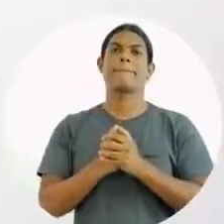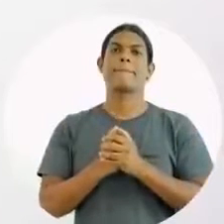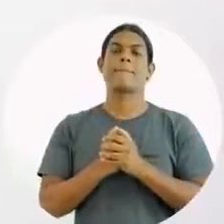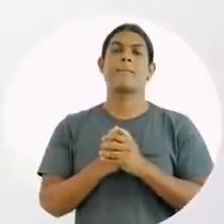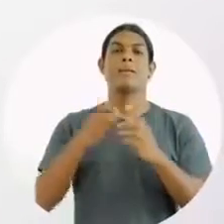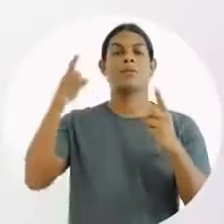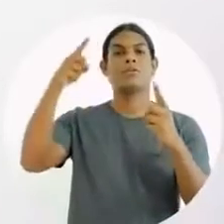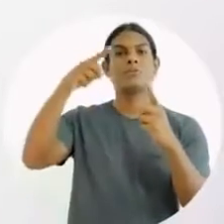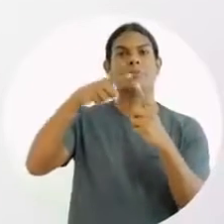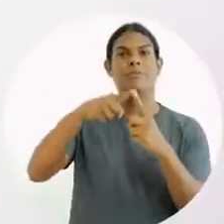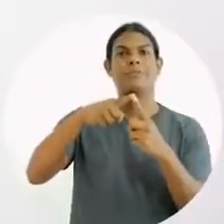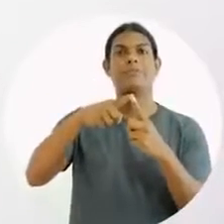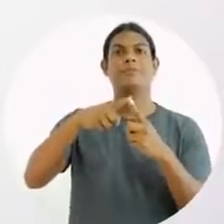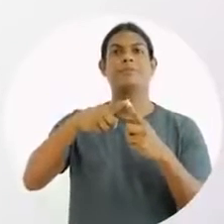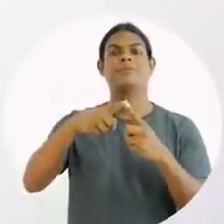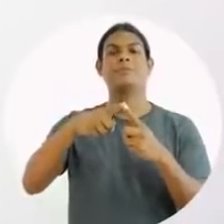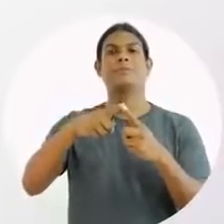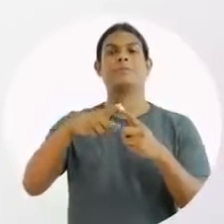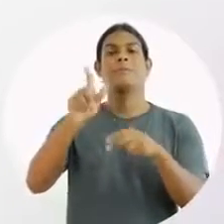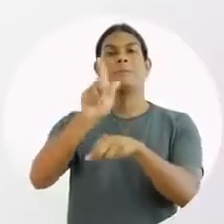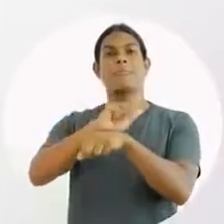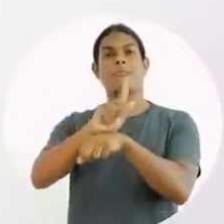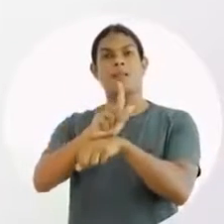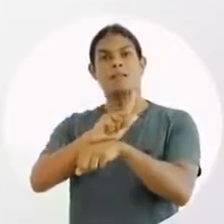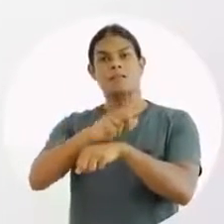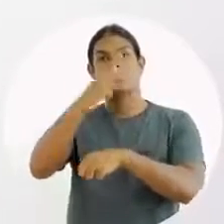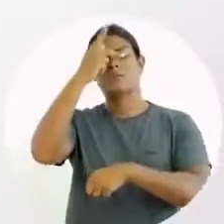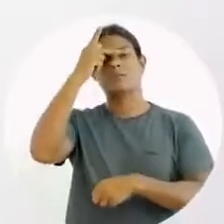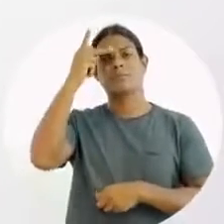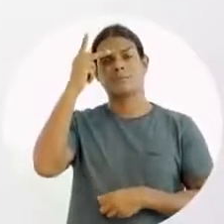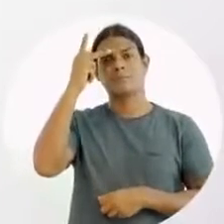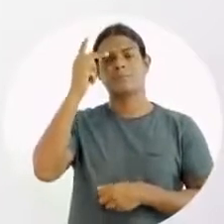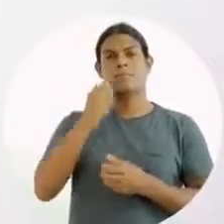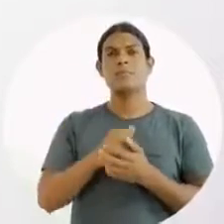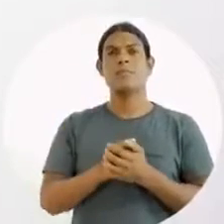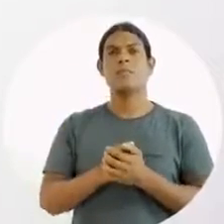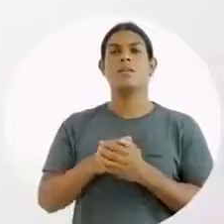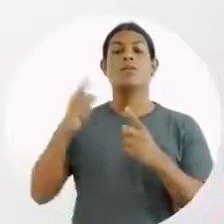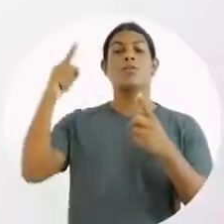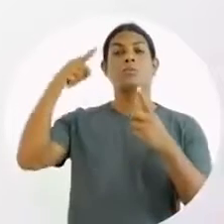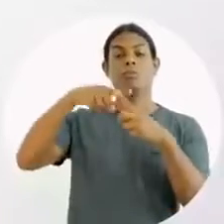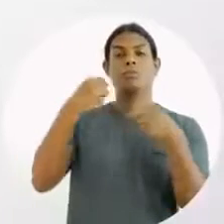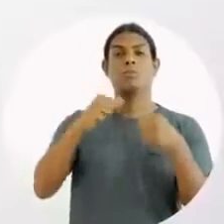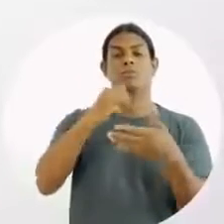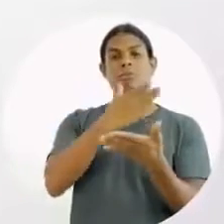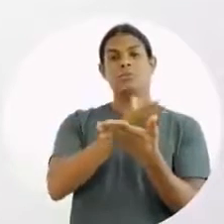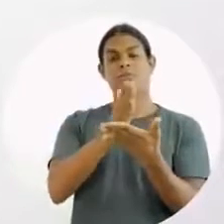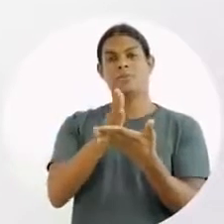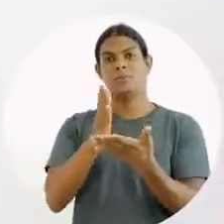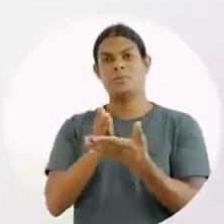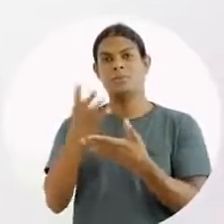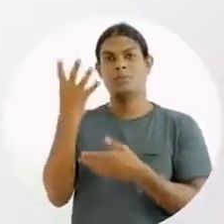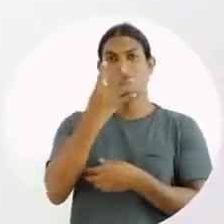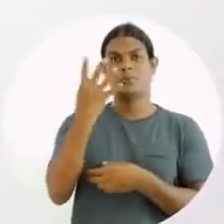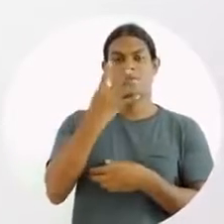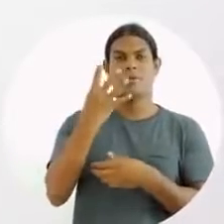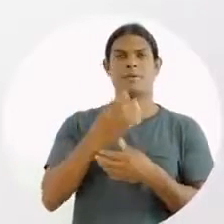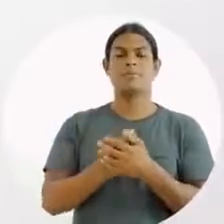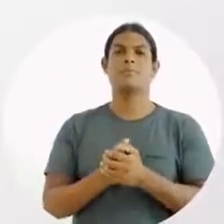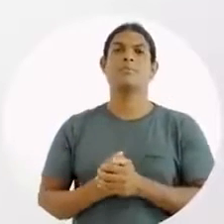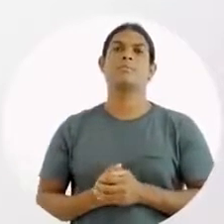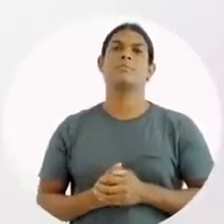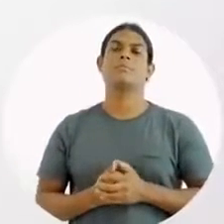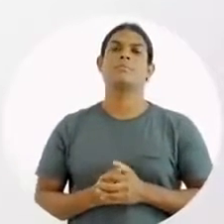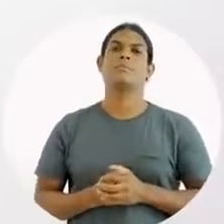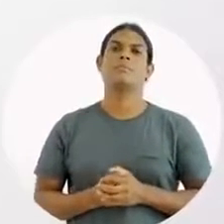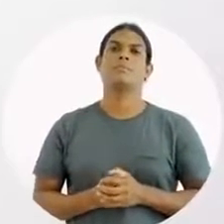é os objetivos da gestão de pessoas. Esse objetivo a gente pode dividir em 4. Eu vou citar e depois eu vou